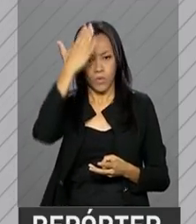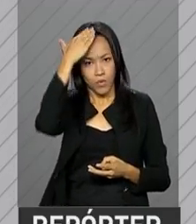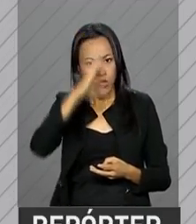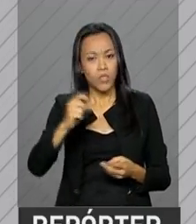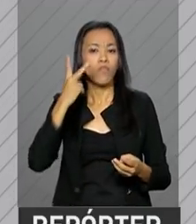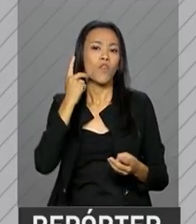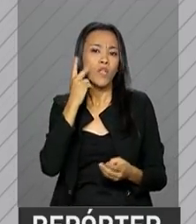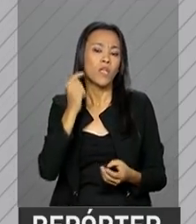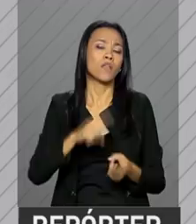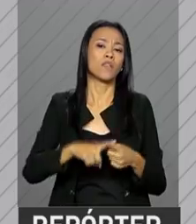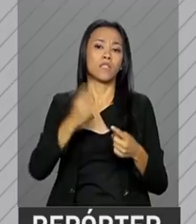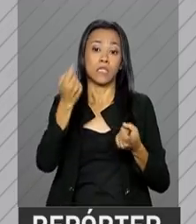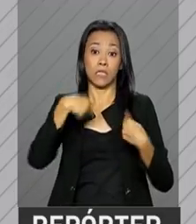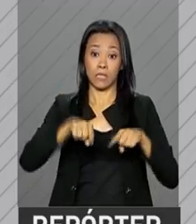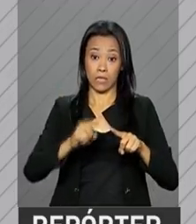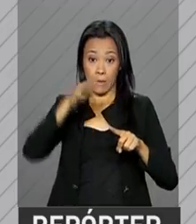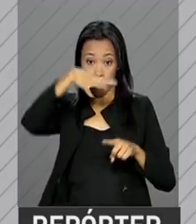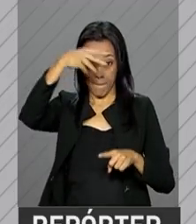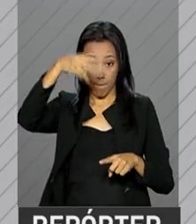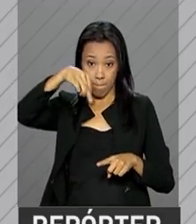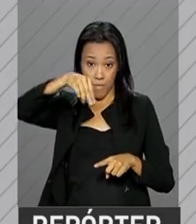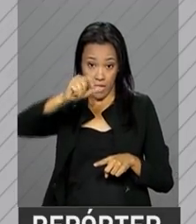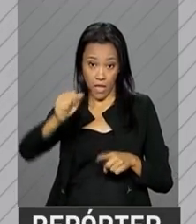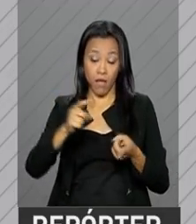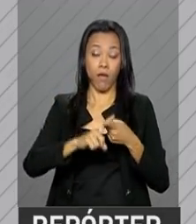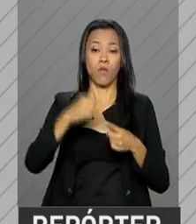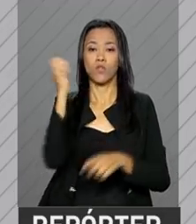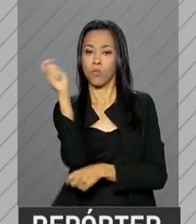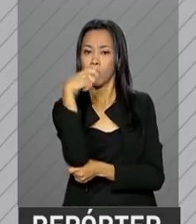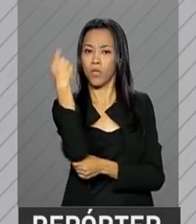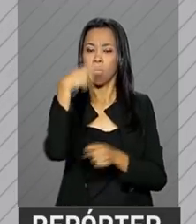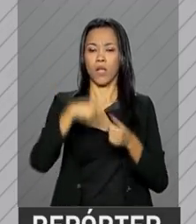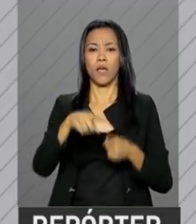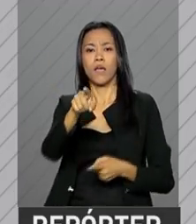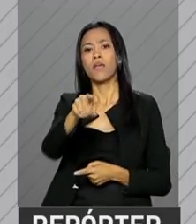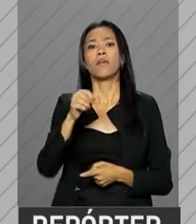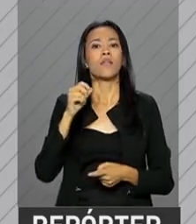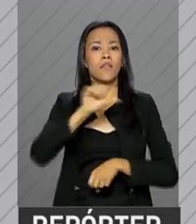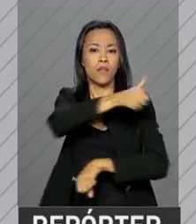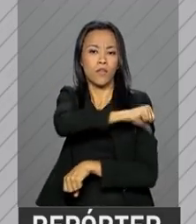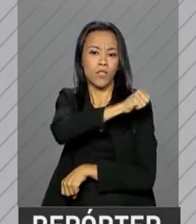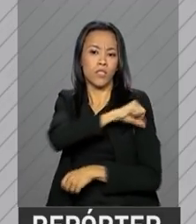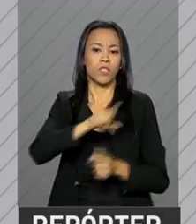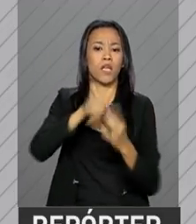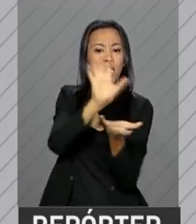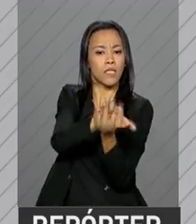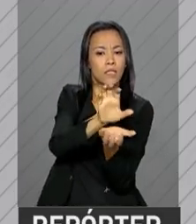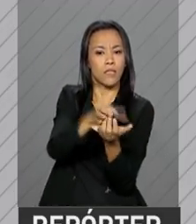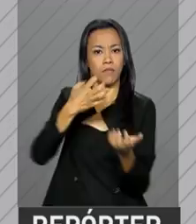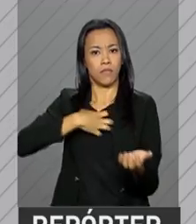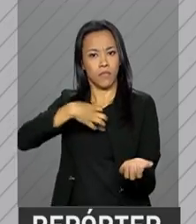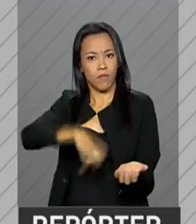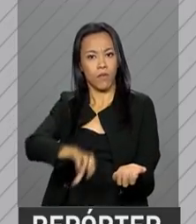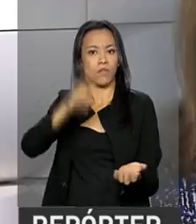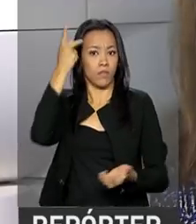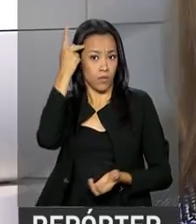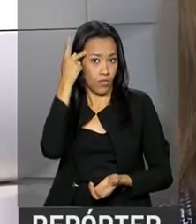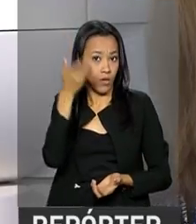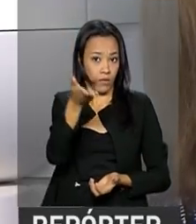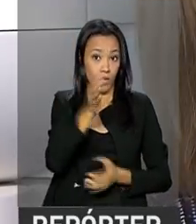manaus porto alegre rio de janeiro recife e ribeirão preto salvador e são paulo